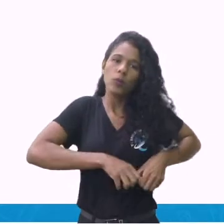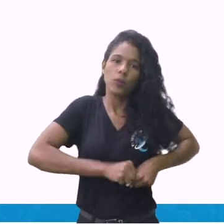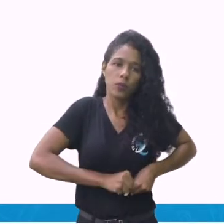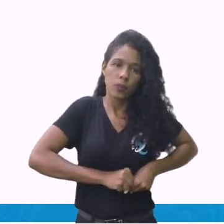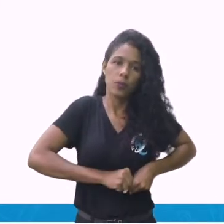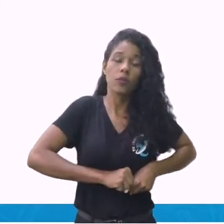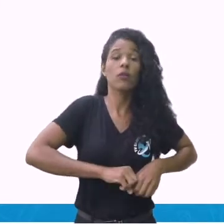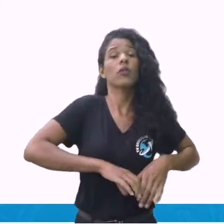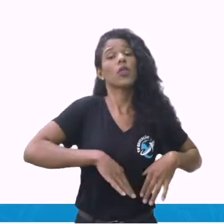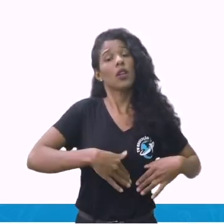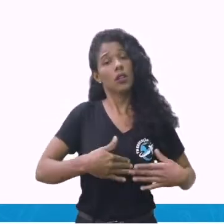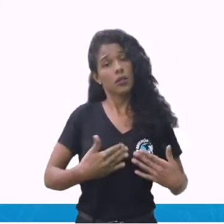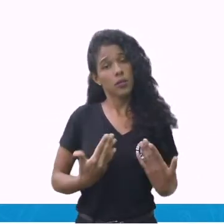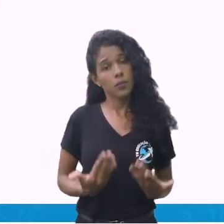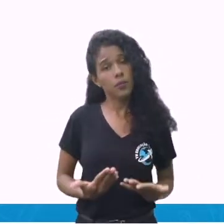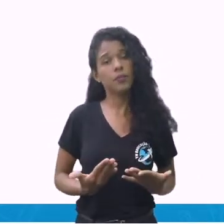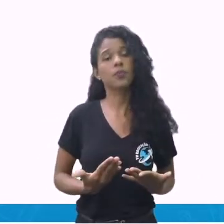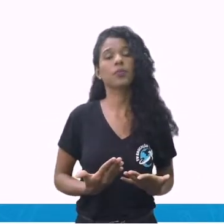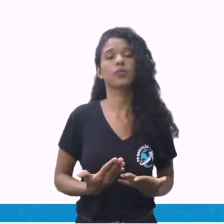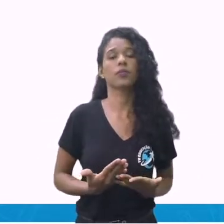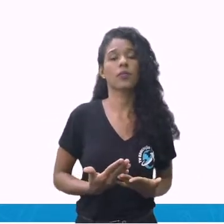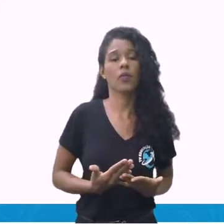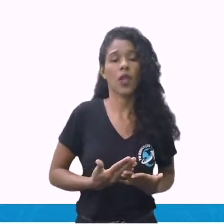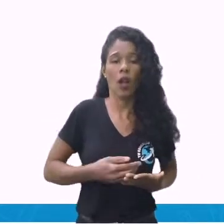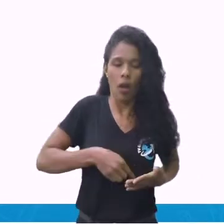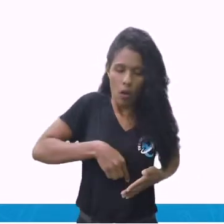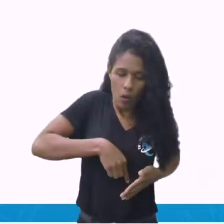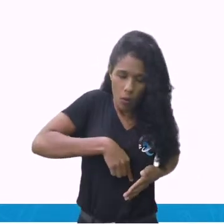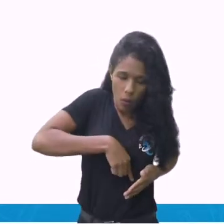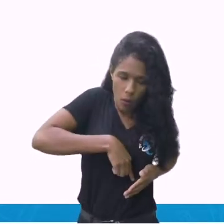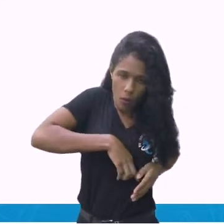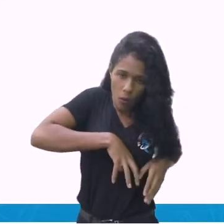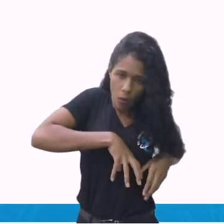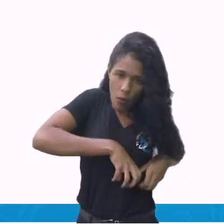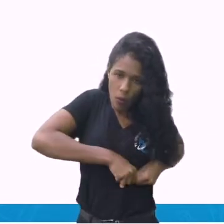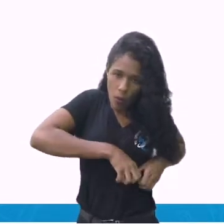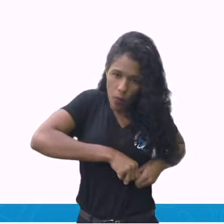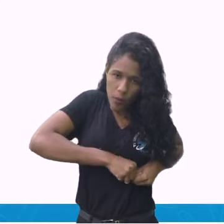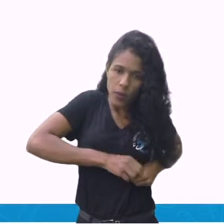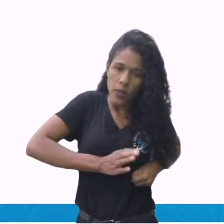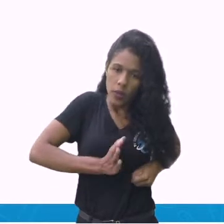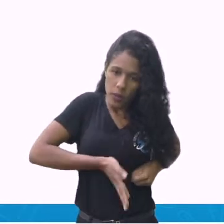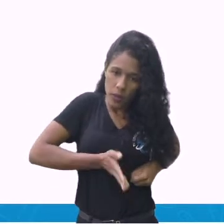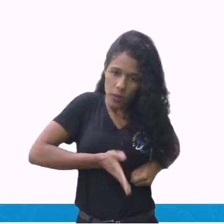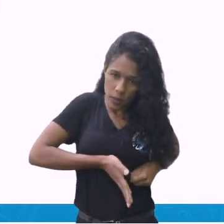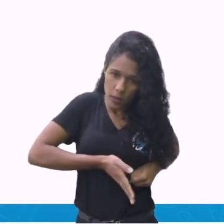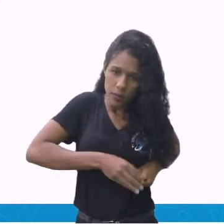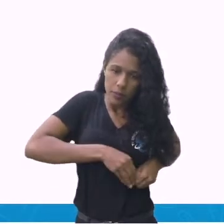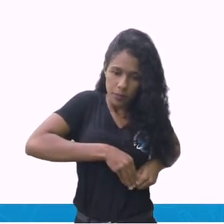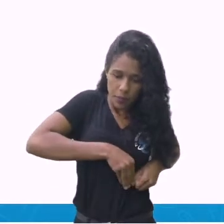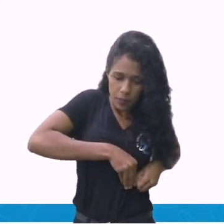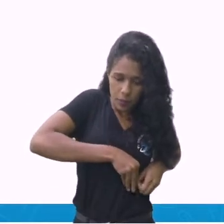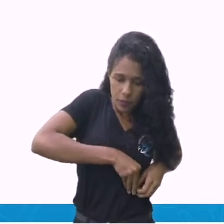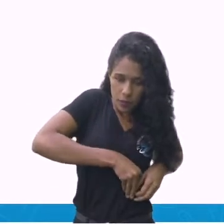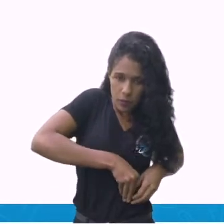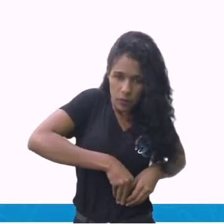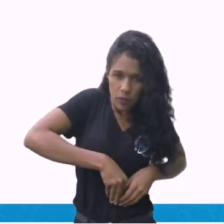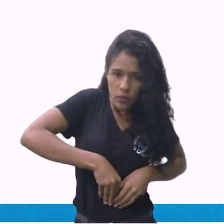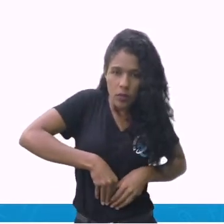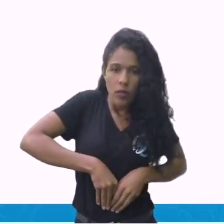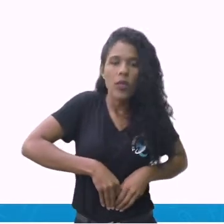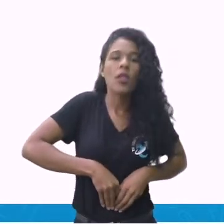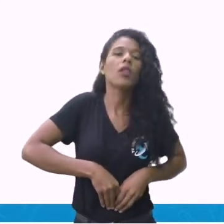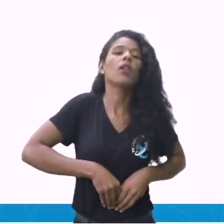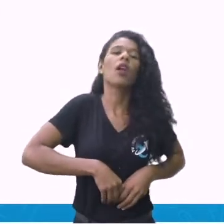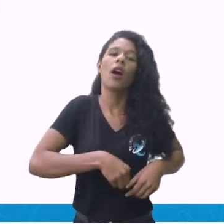quando eles são quebrados, eles passam a virar nutrientes. E